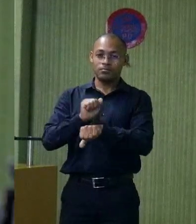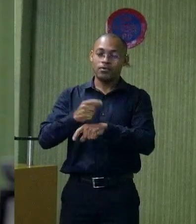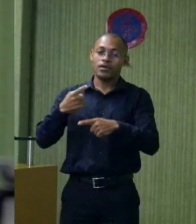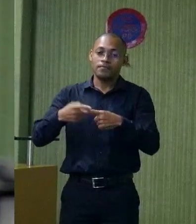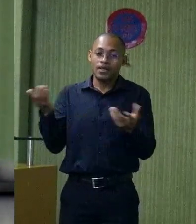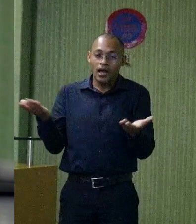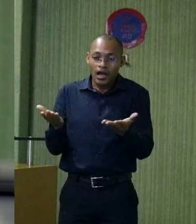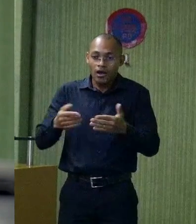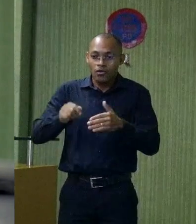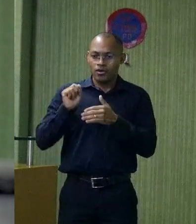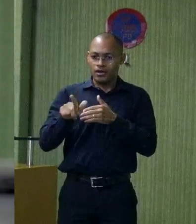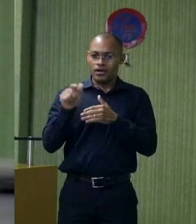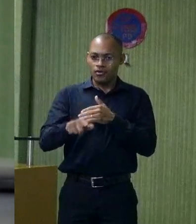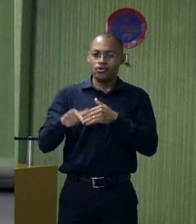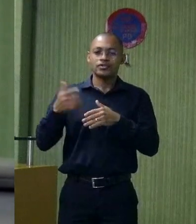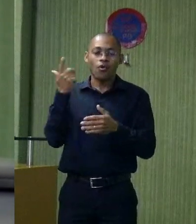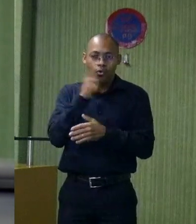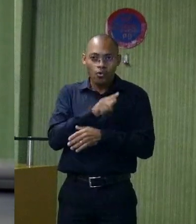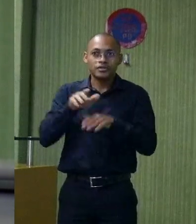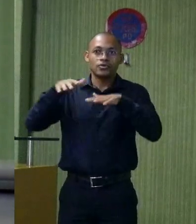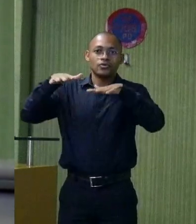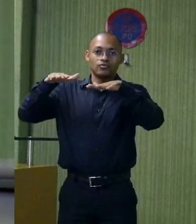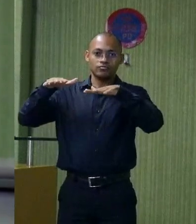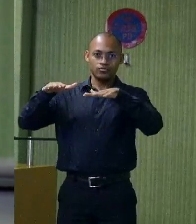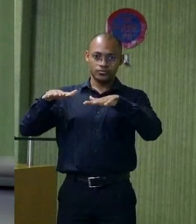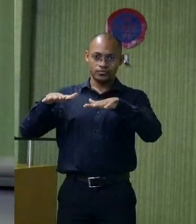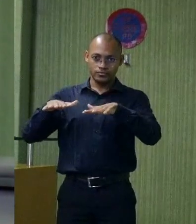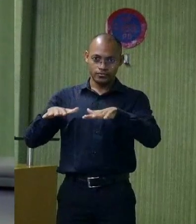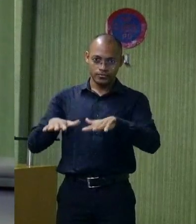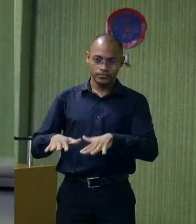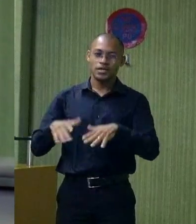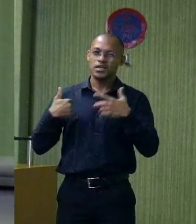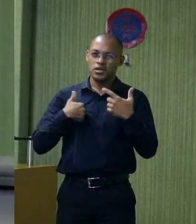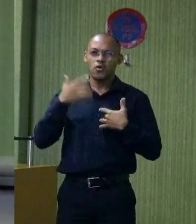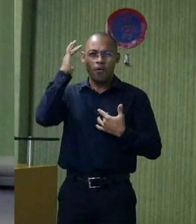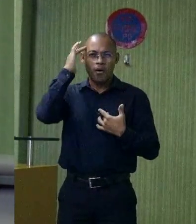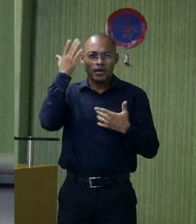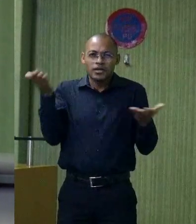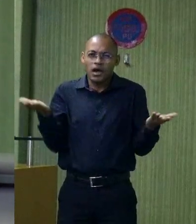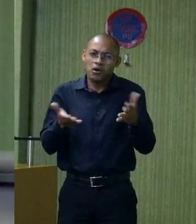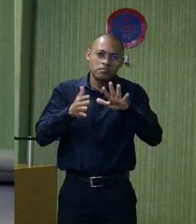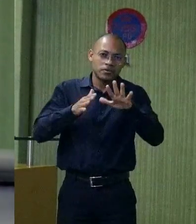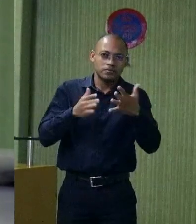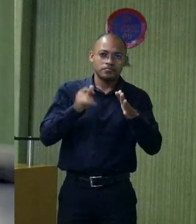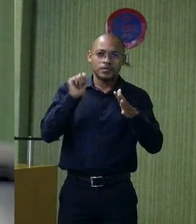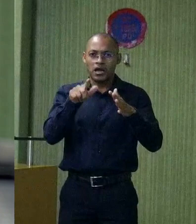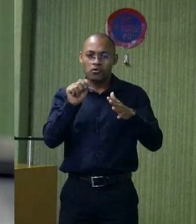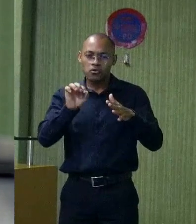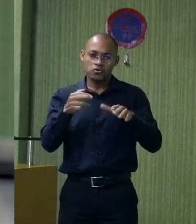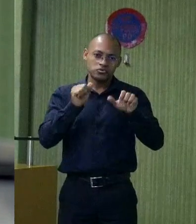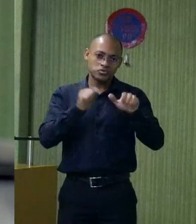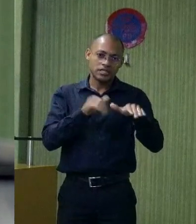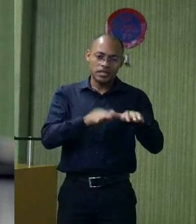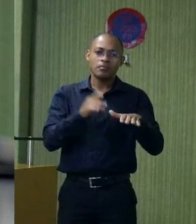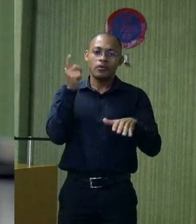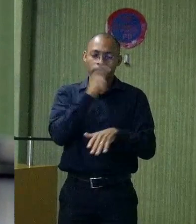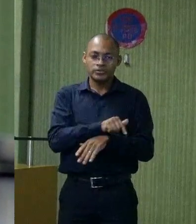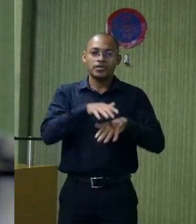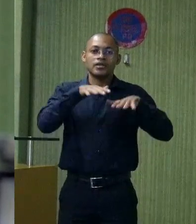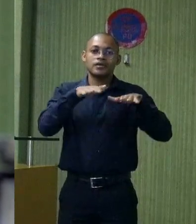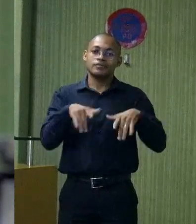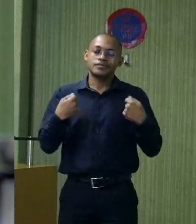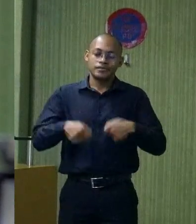agora já em agosto e com certeza eu acho que em agosto no máximo Setembro eles estão parando de novo as